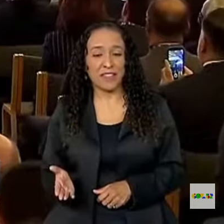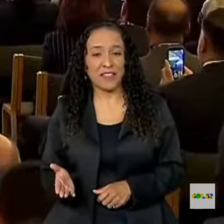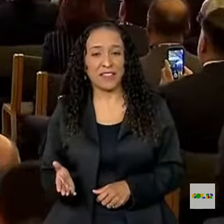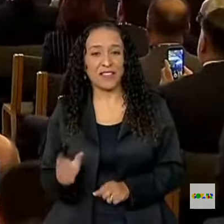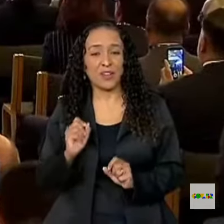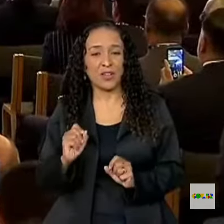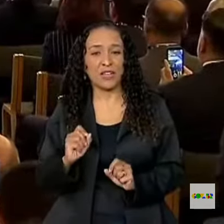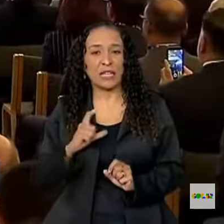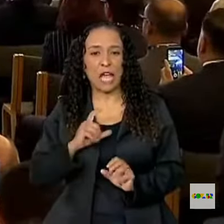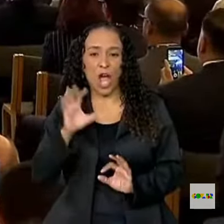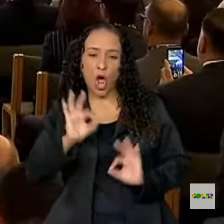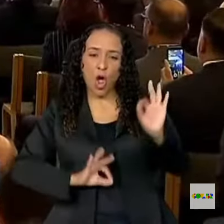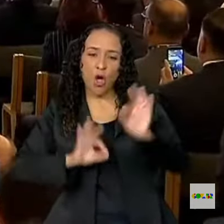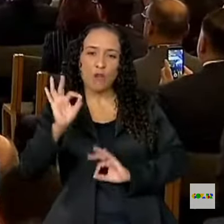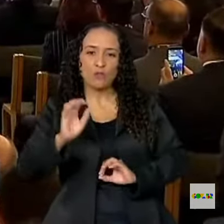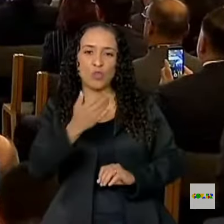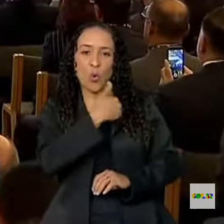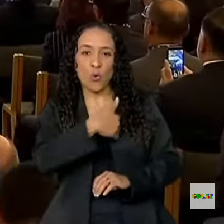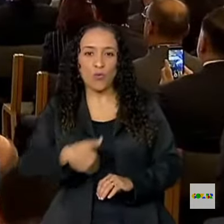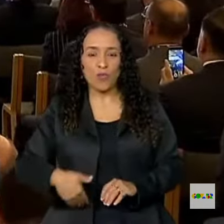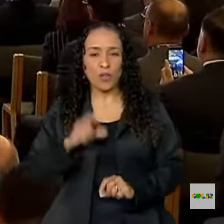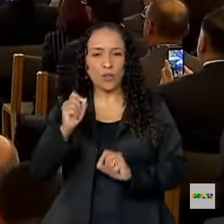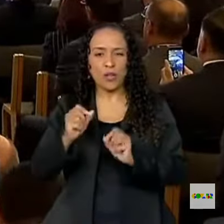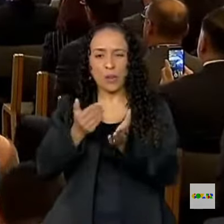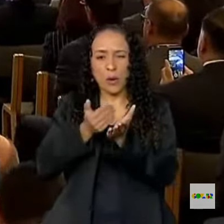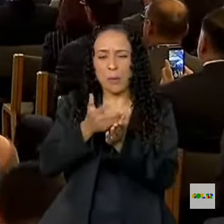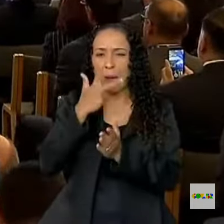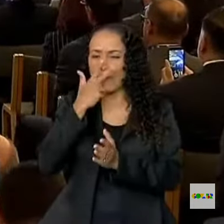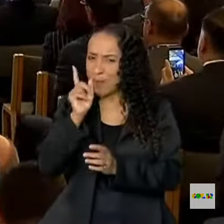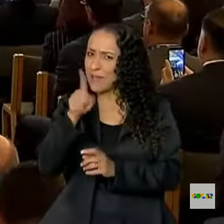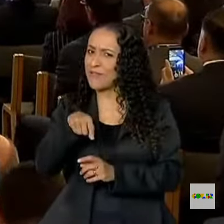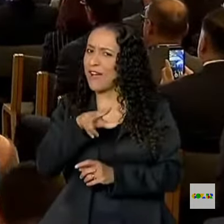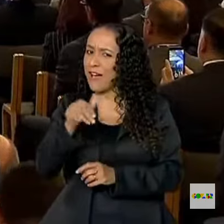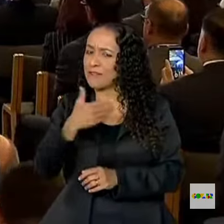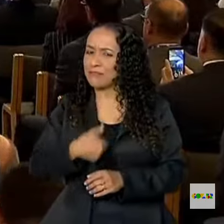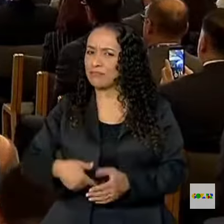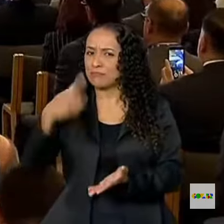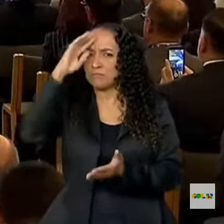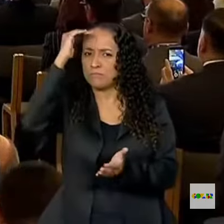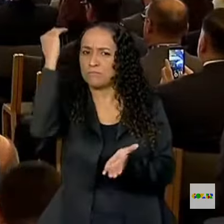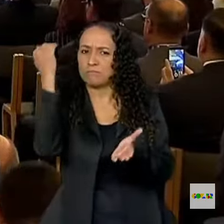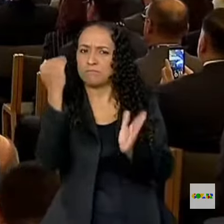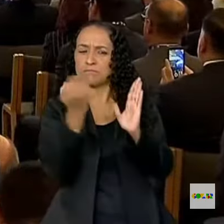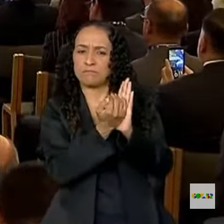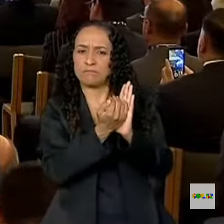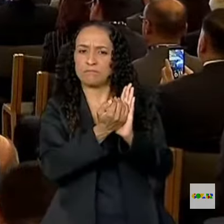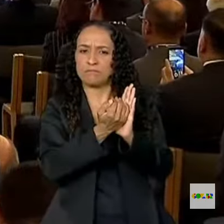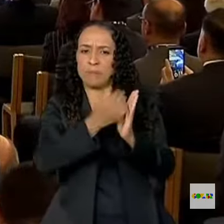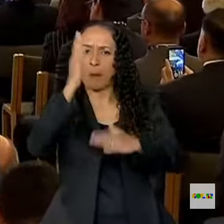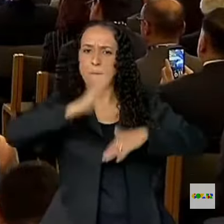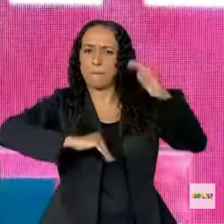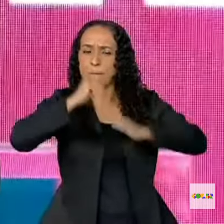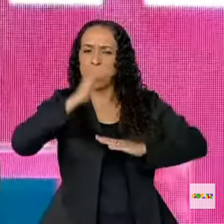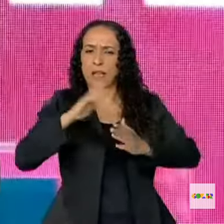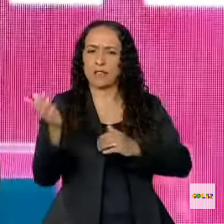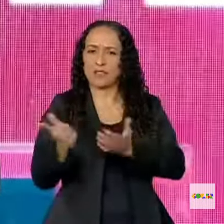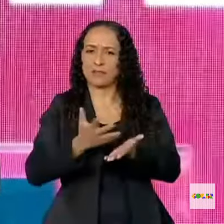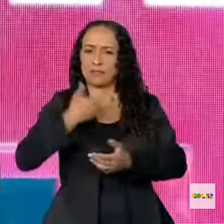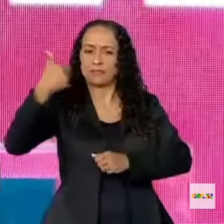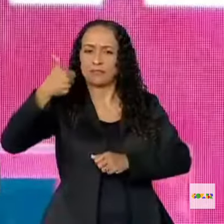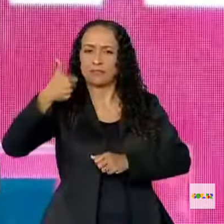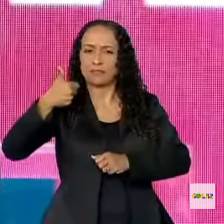e ela está montando um governo que pelo começo parece que vai ser o governo comprometido com as melhores práticas do